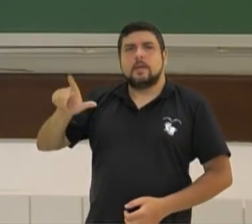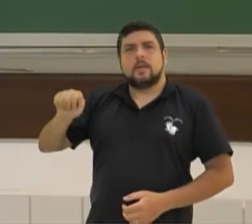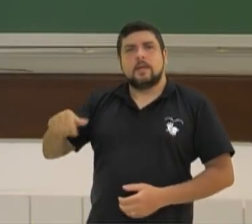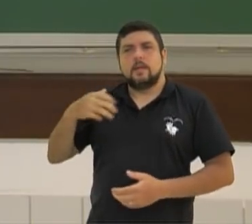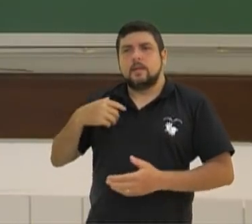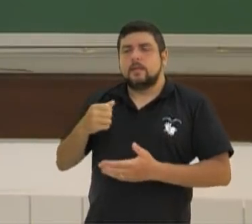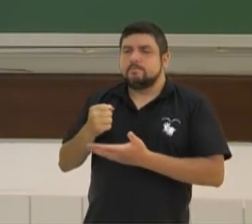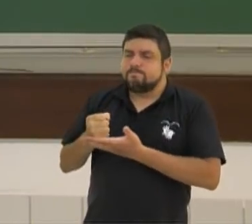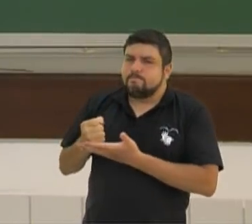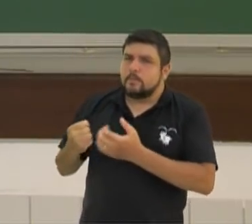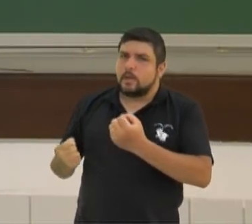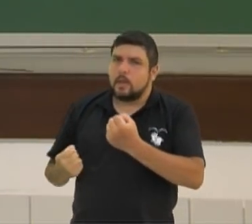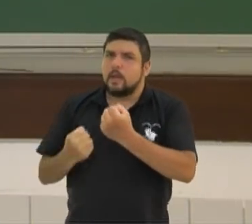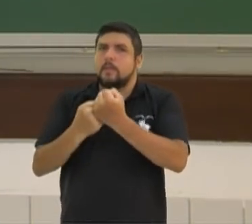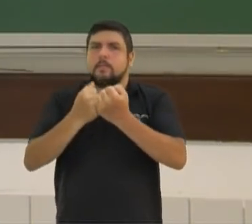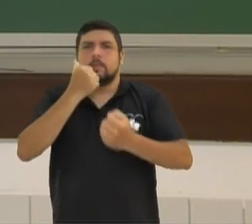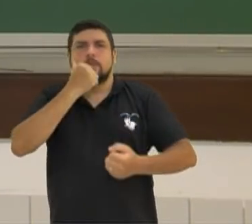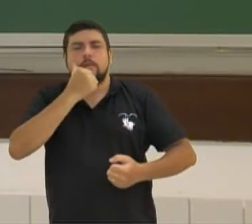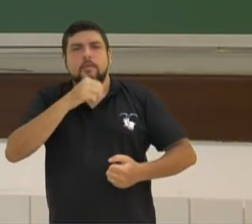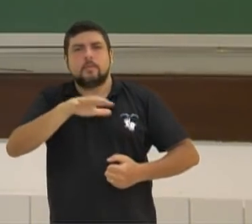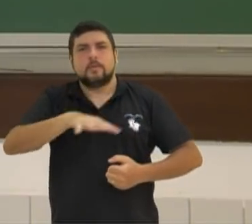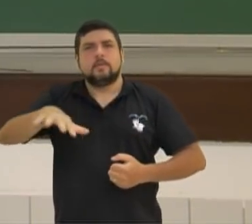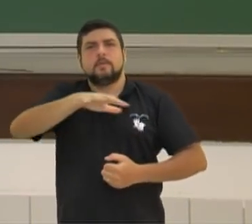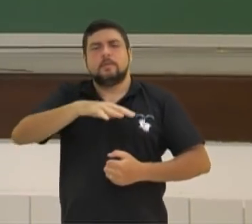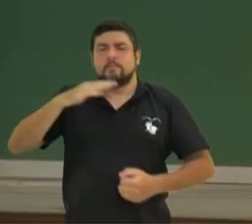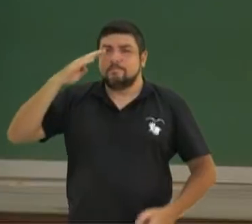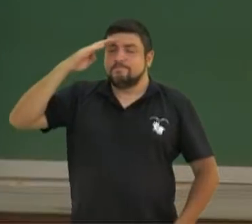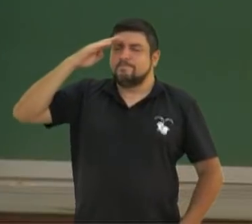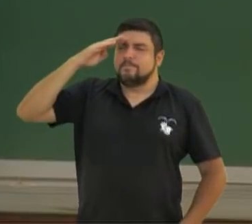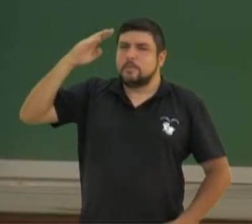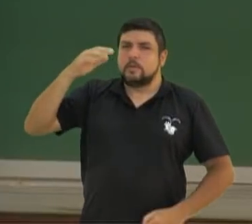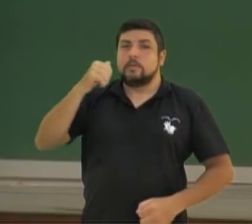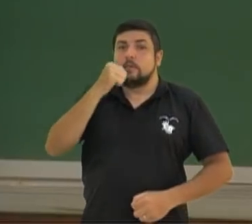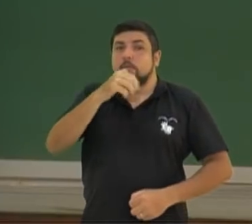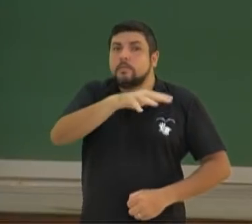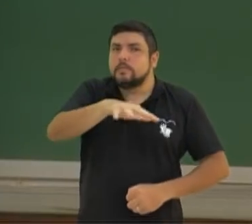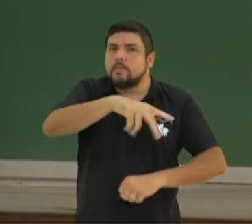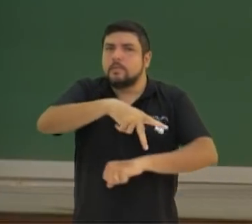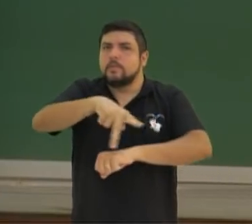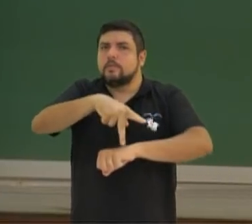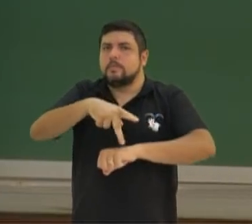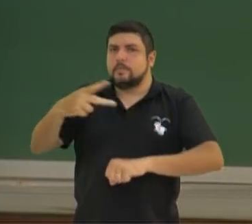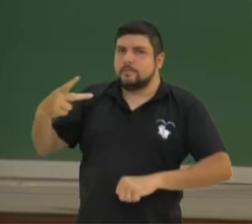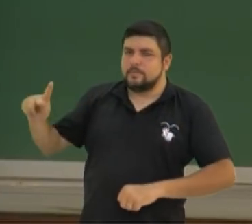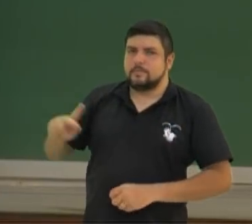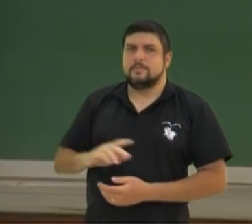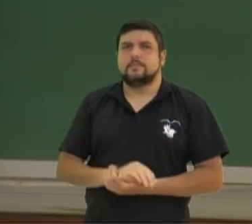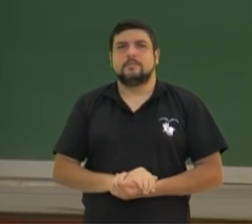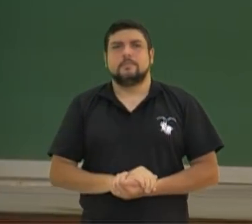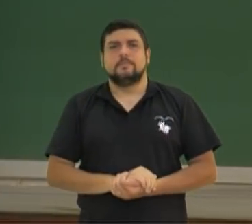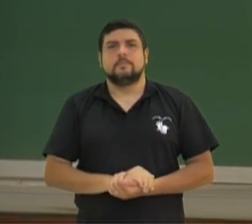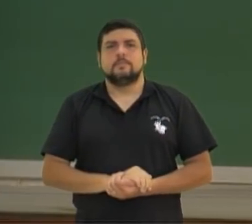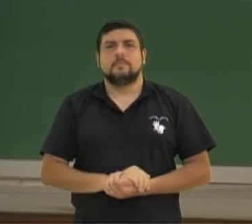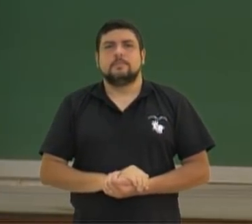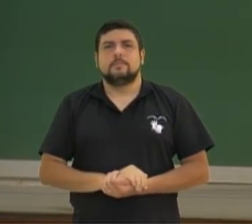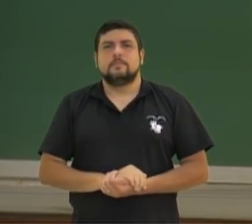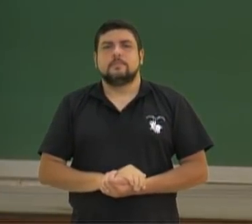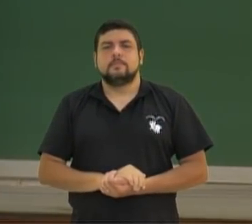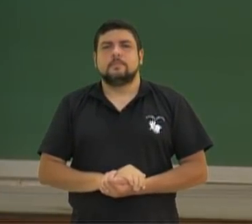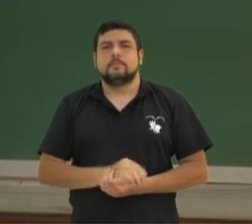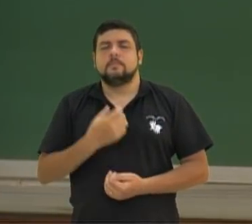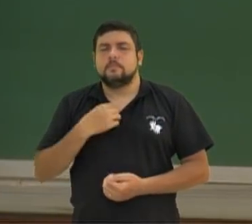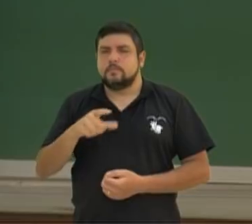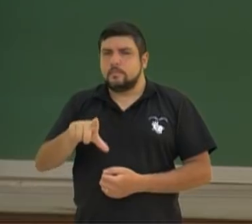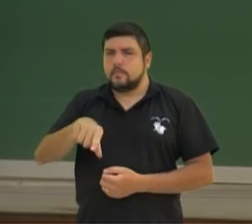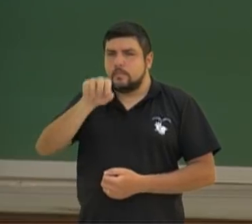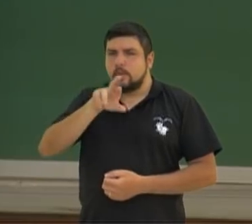escola, ela voltou mais forte então, quando sobreviveu, e começou a lutar por todas as meninas, para